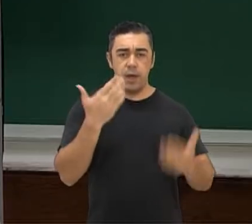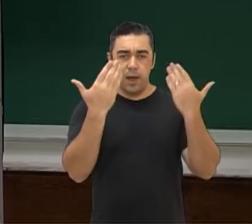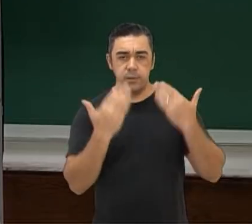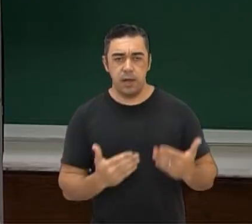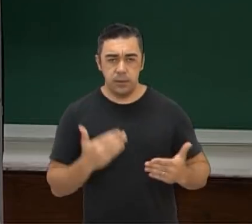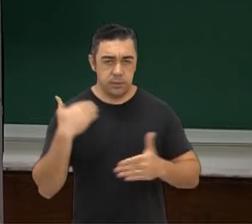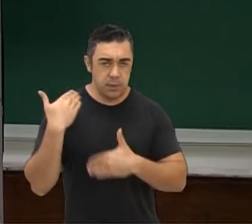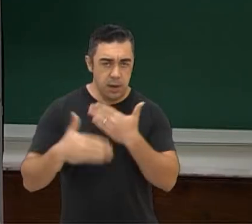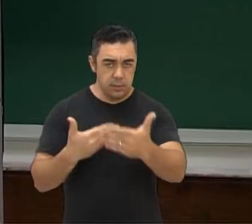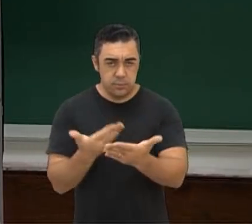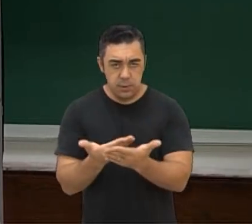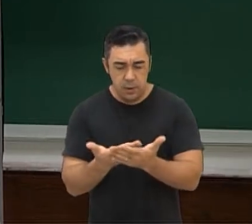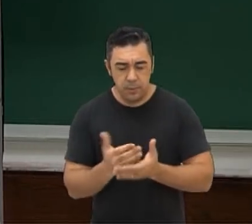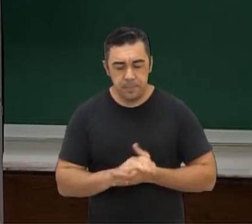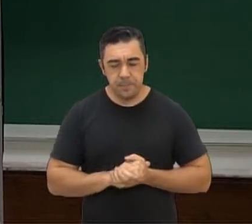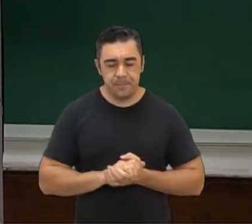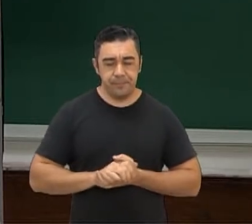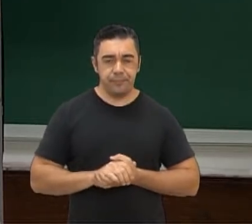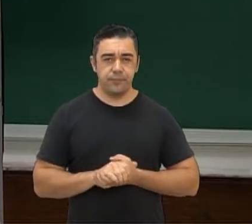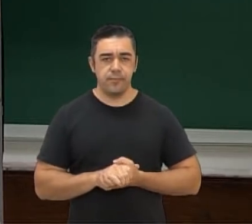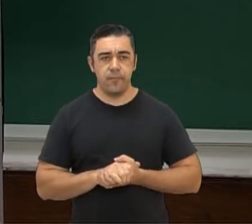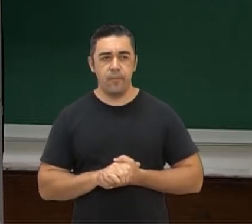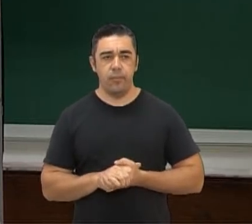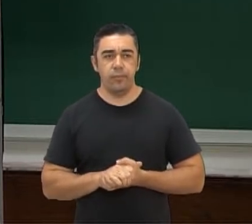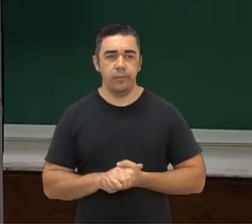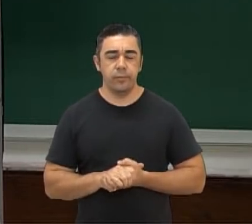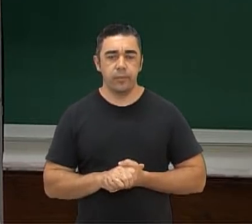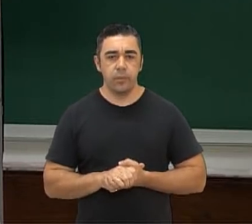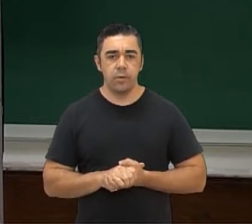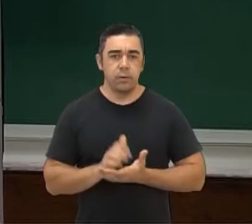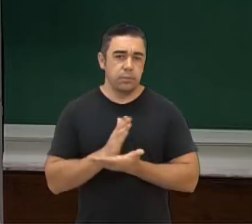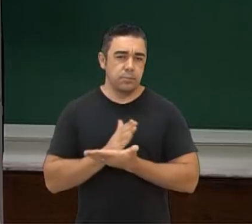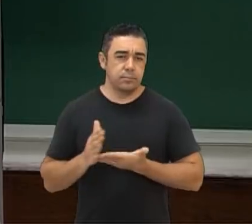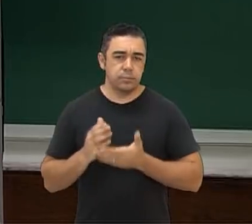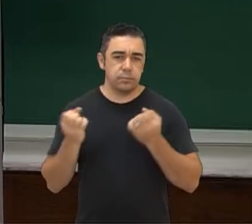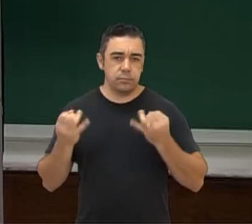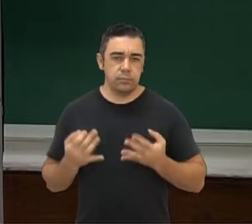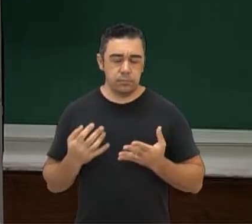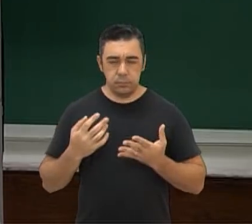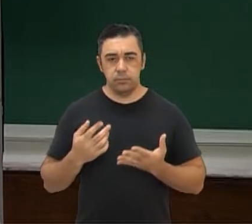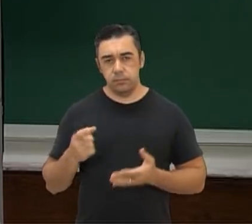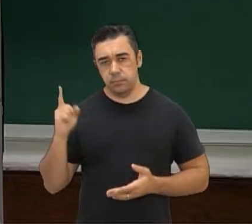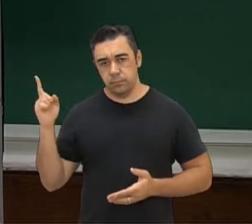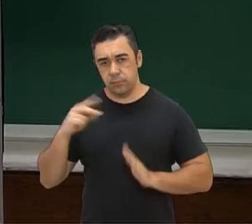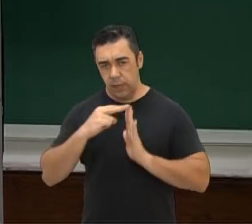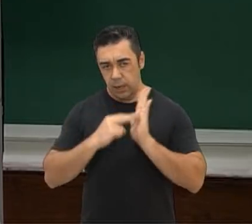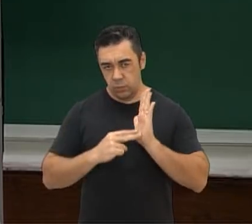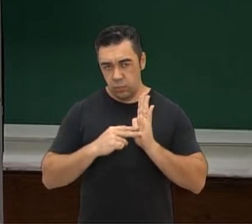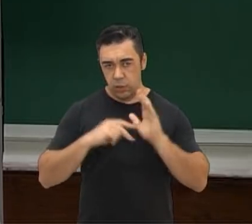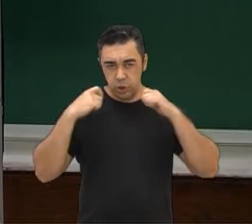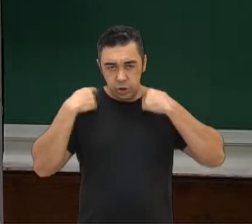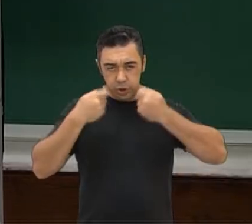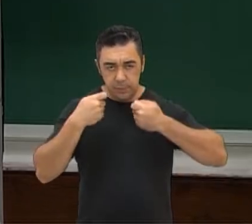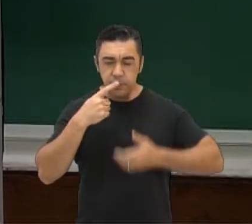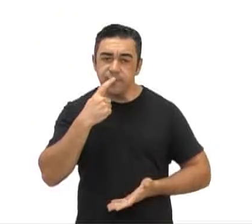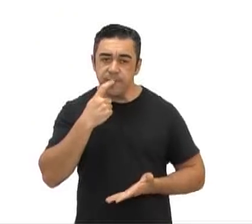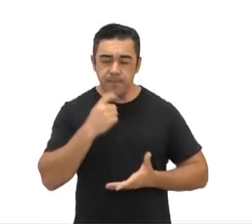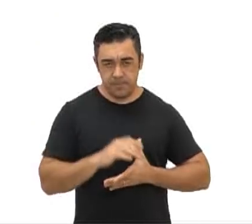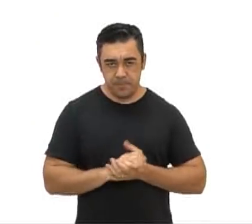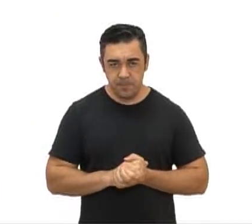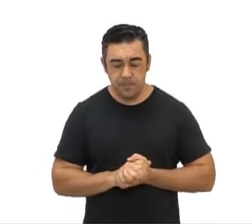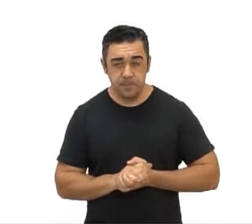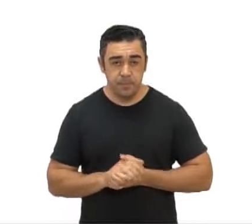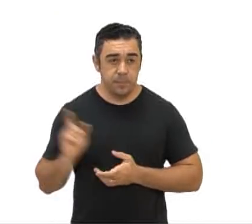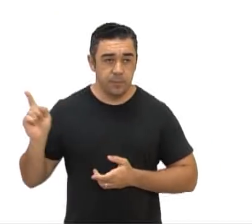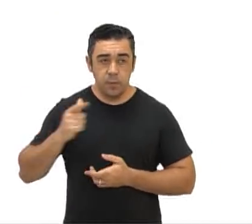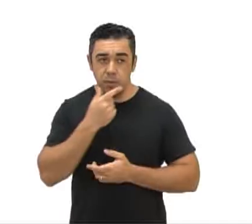no decorrer das nossas aulas. Vamos começar então com a leitura do conto, galera. Vamos lá, ler comigo? Olha lá. É um conto